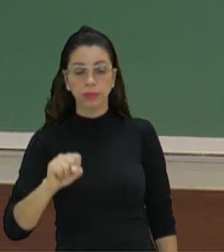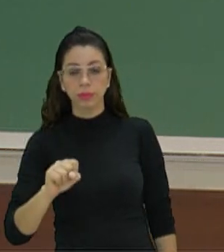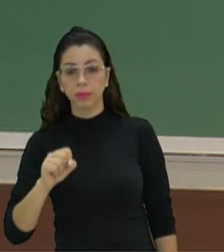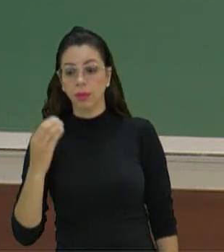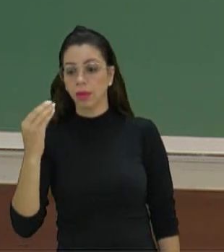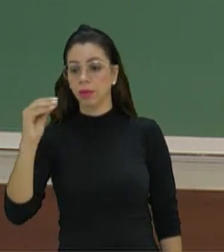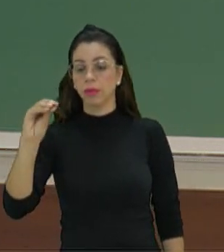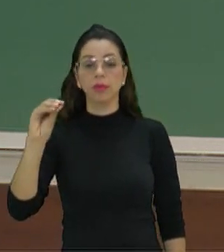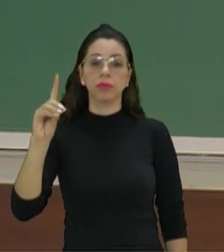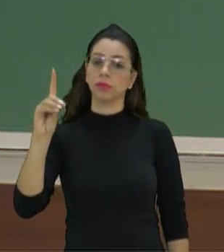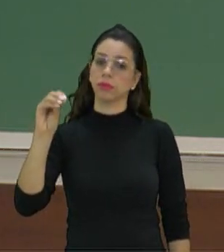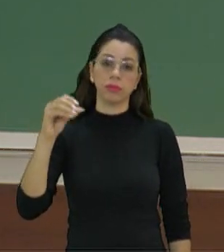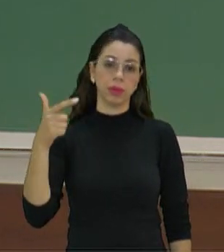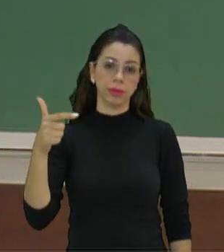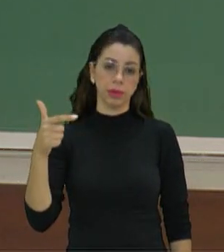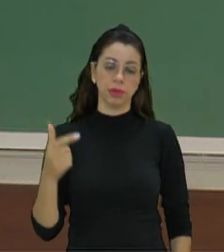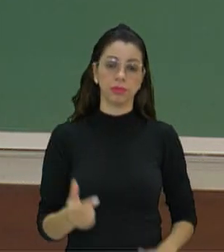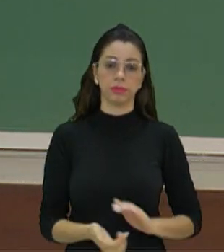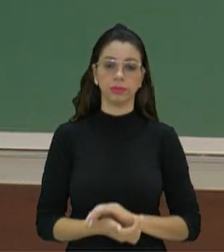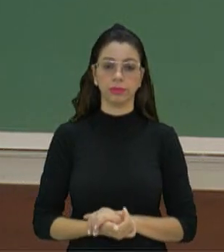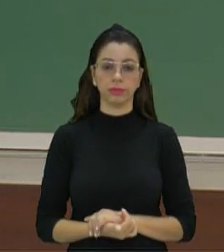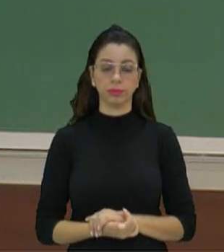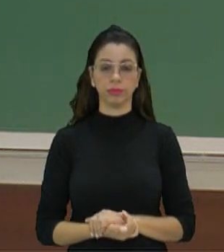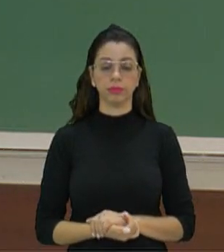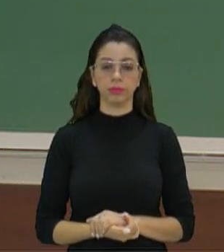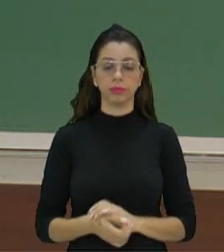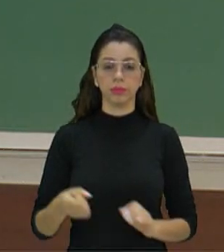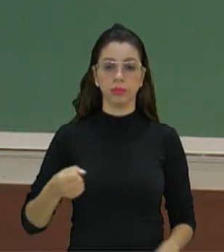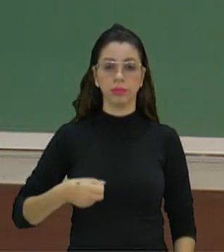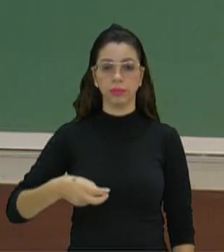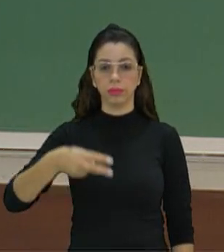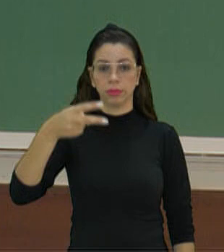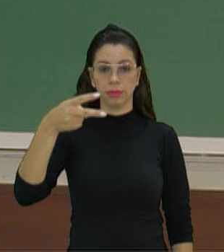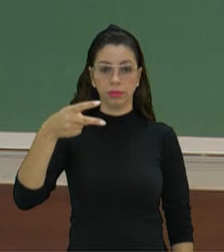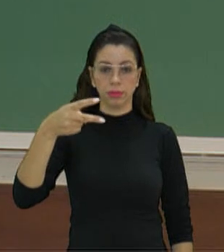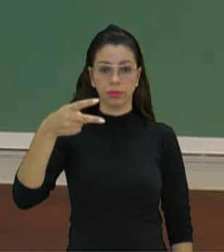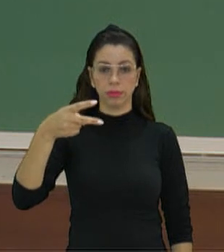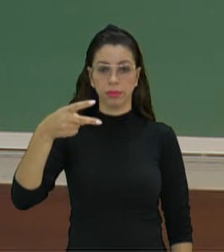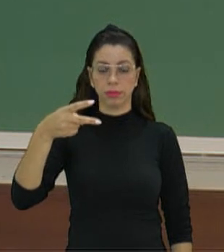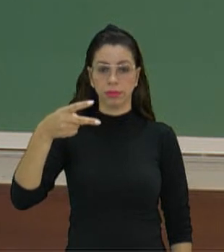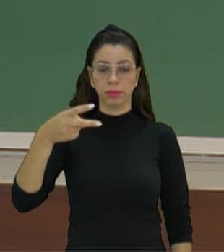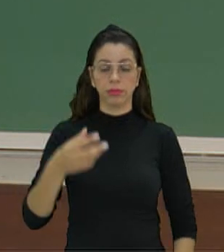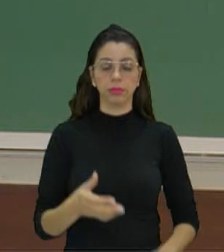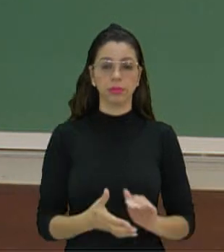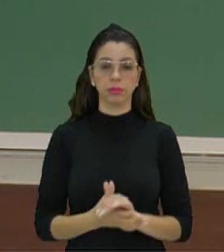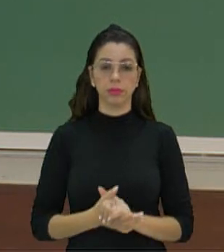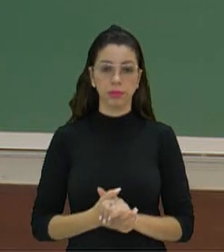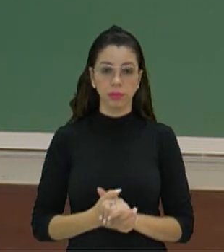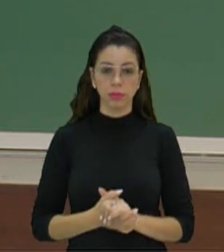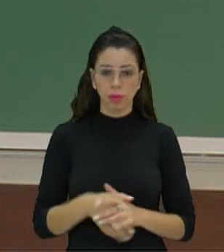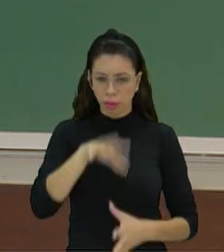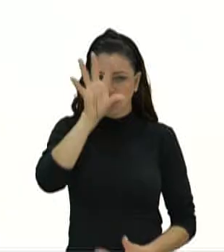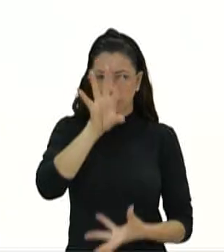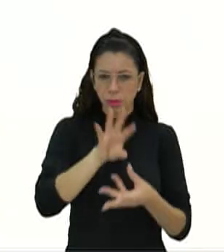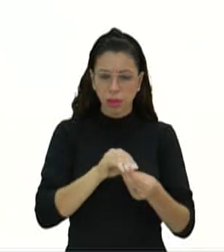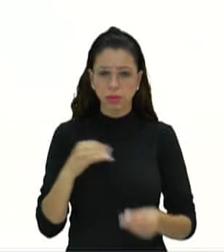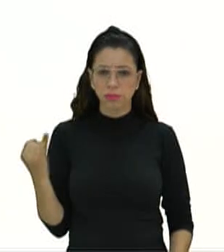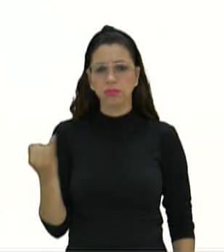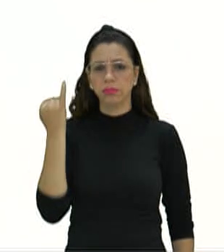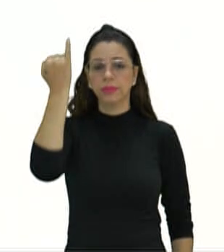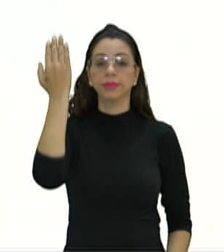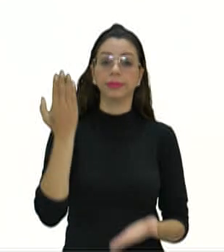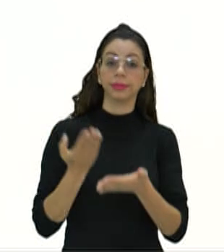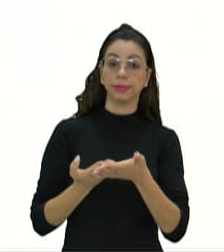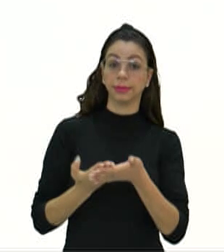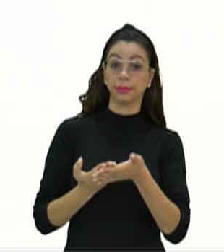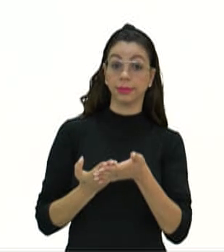entra. Beleza? Number 2. Do you get the importance of studying? Se você entende a importância de estudar? Yes, I do,